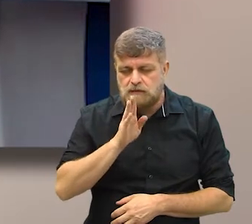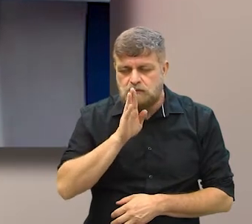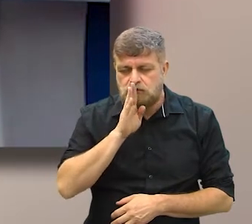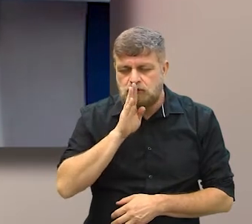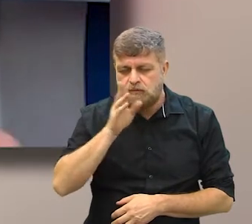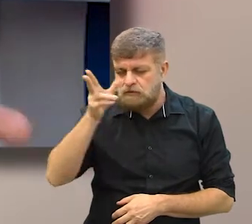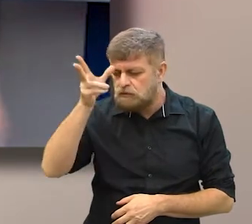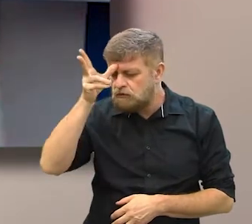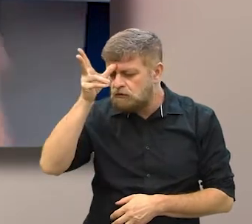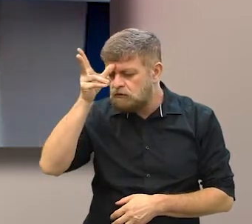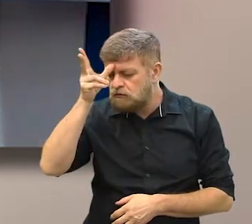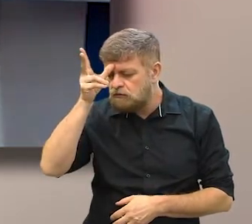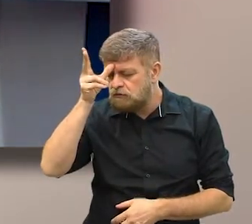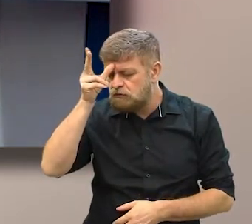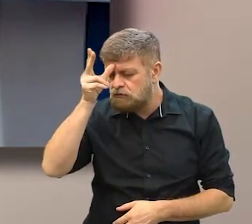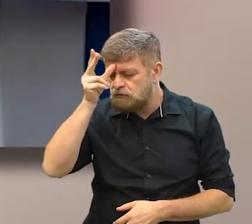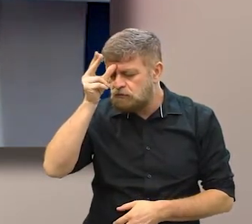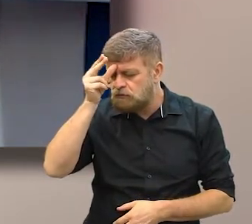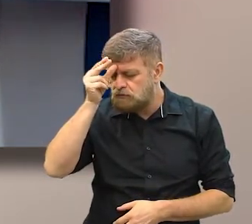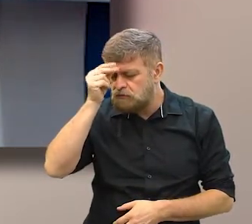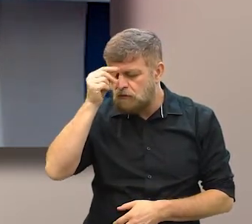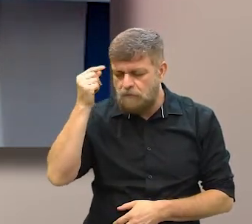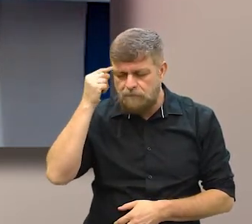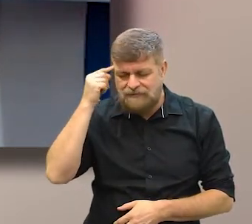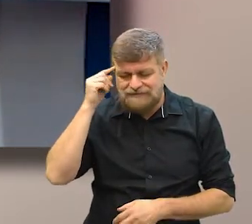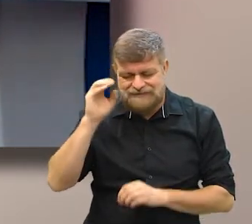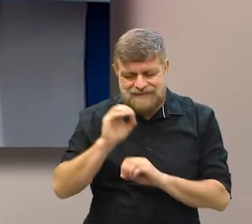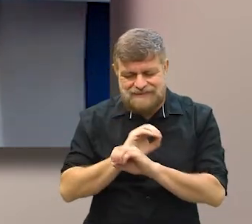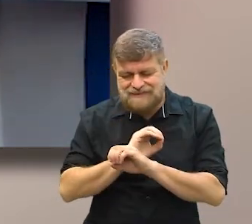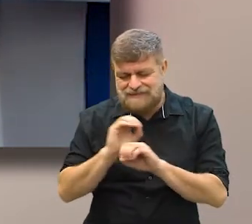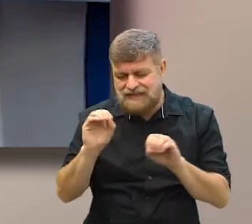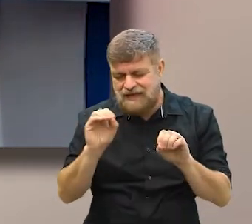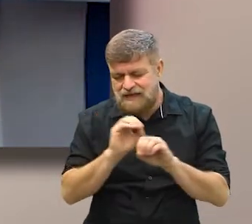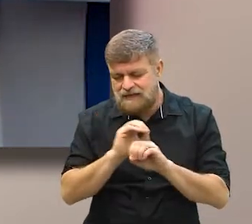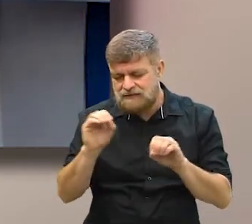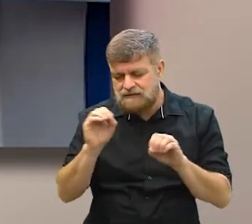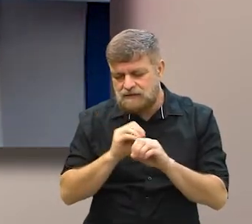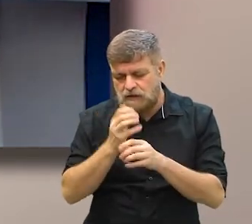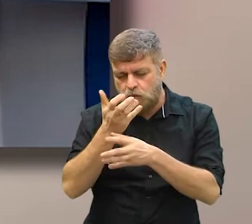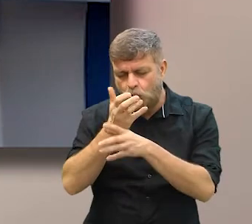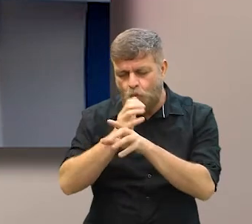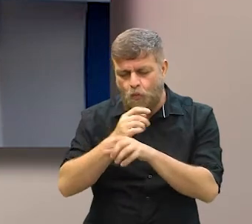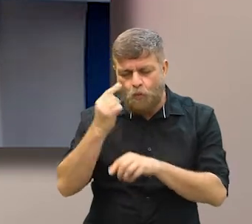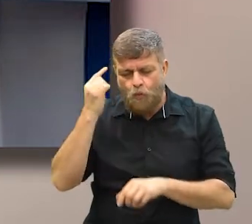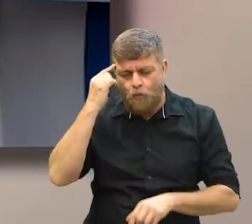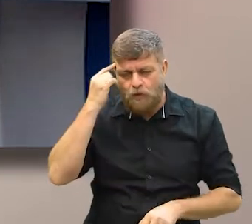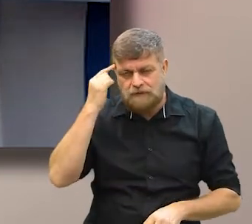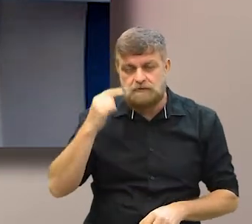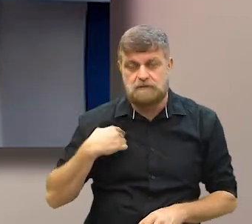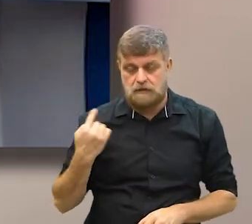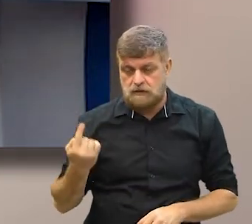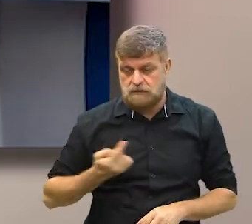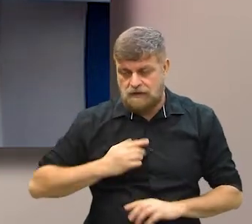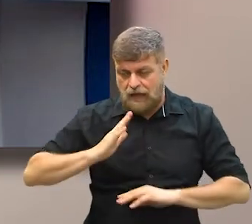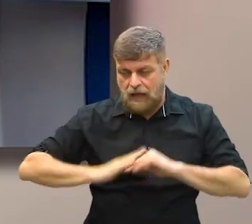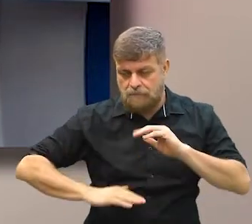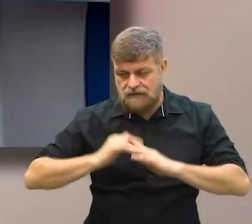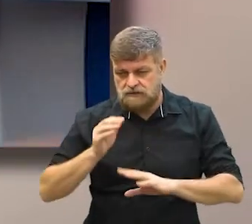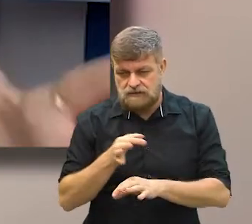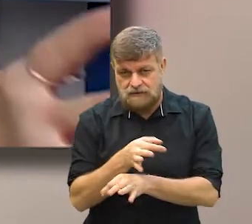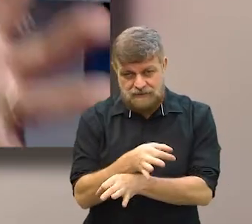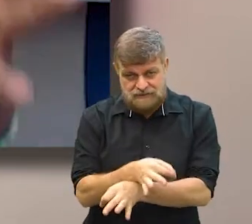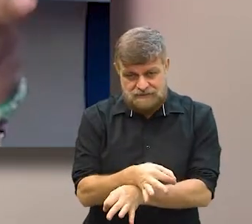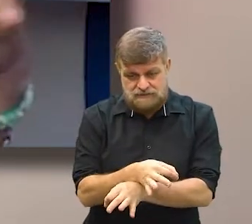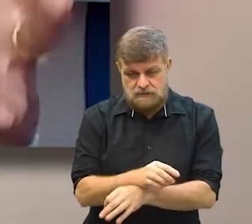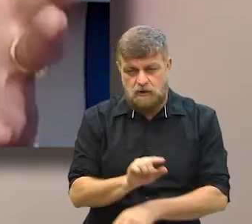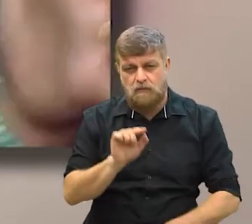que conseguem atingir momentos de não pensamento. Para a gente, o objetivo da prática da